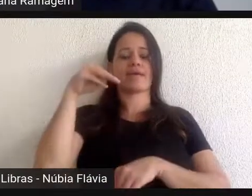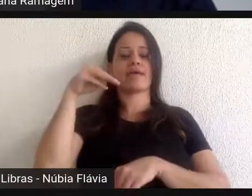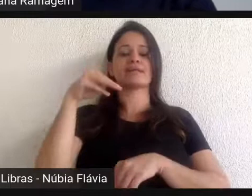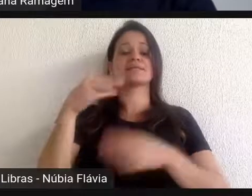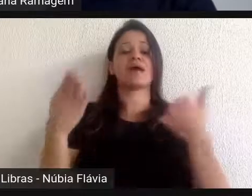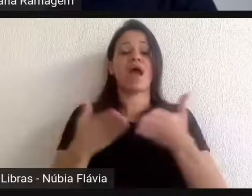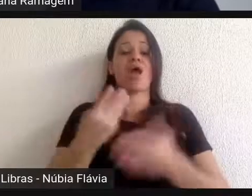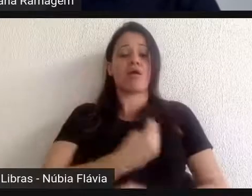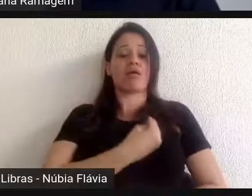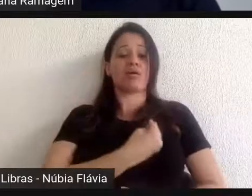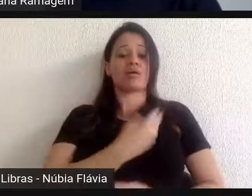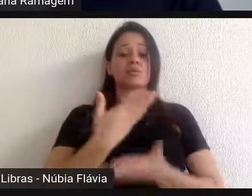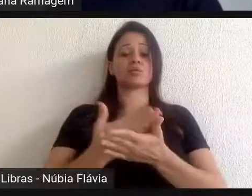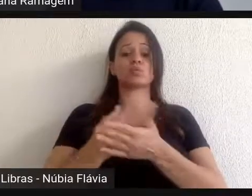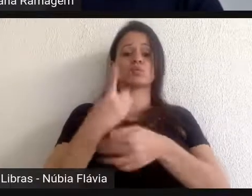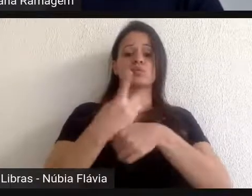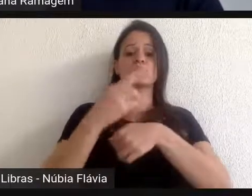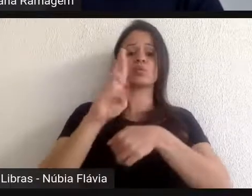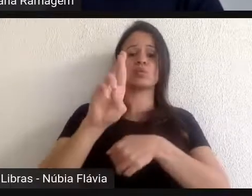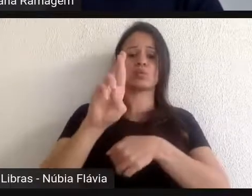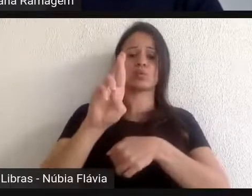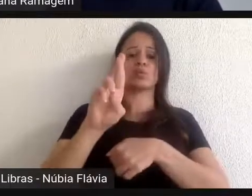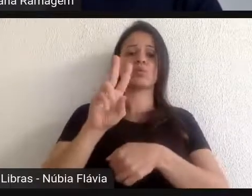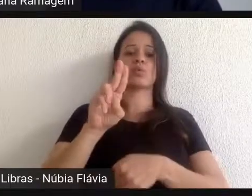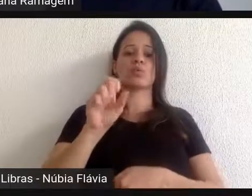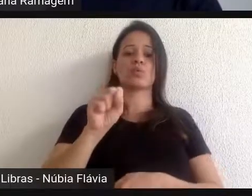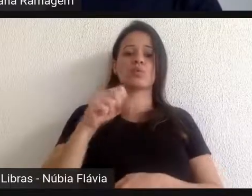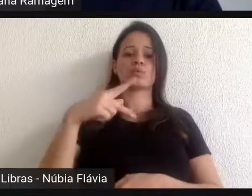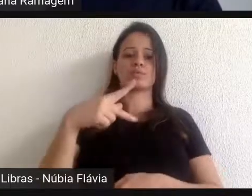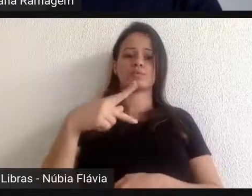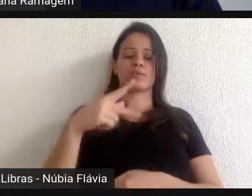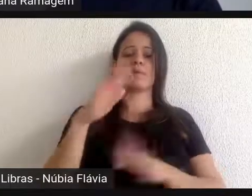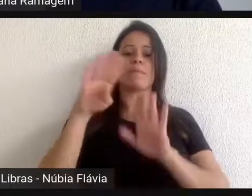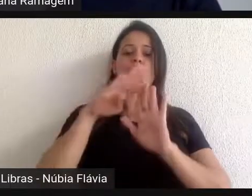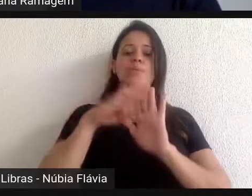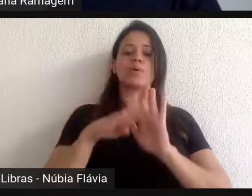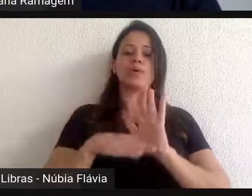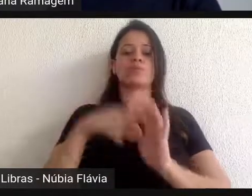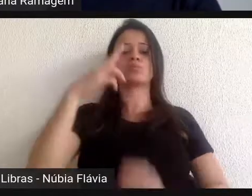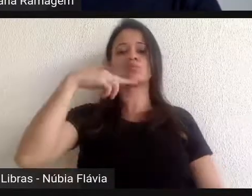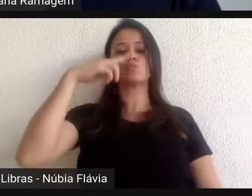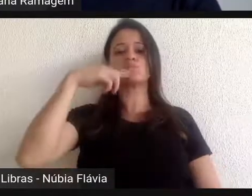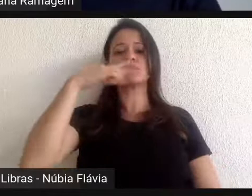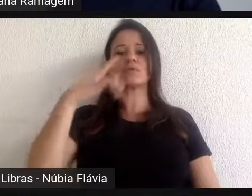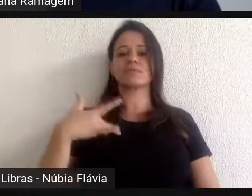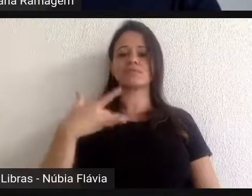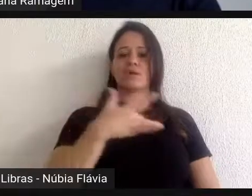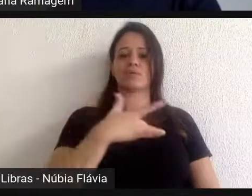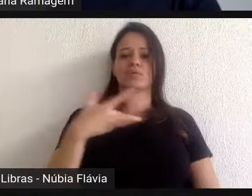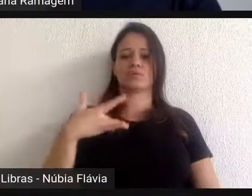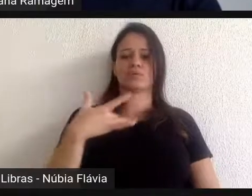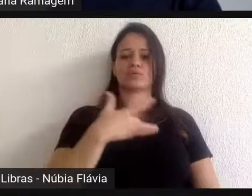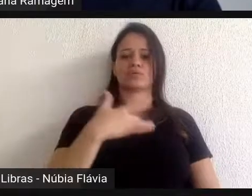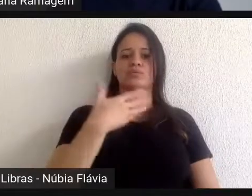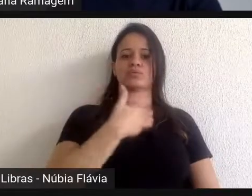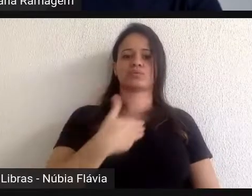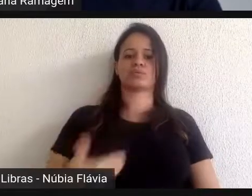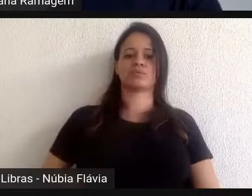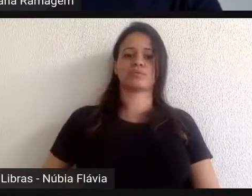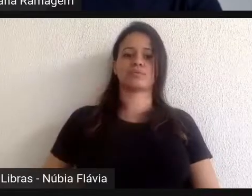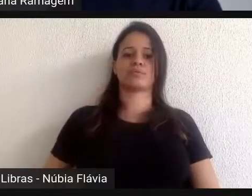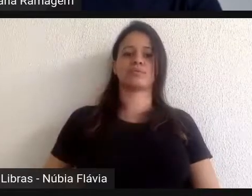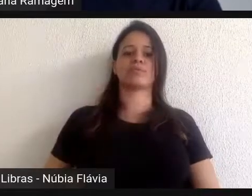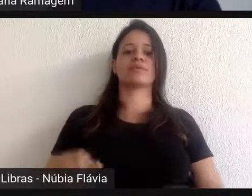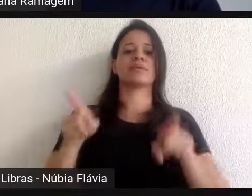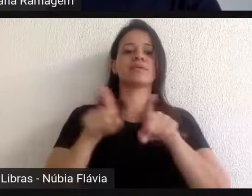doutoranda pela USP, pelo Programa de Nutrição e Saúde Pública, e também com o Ítalo Wong,